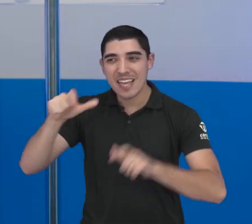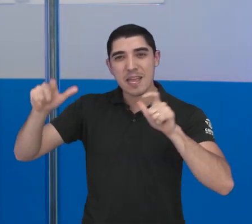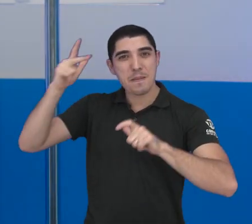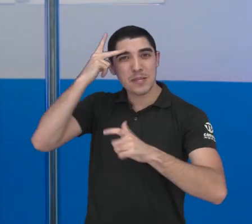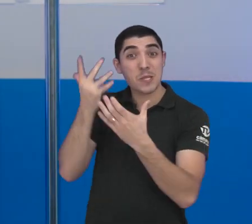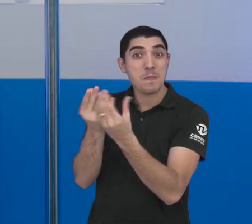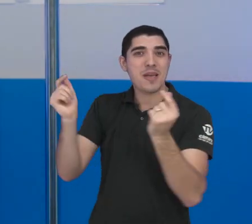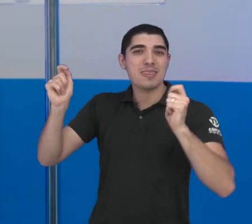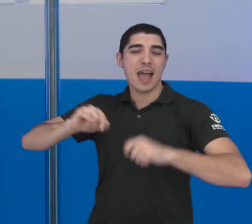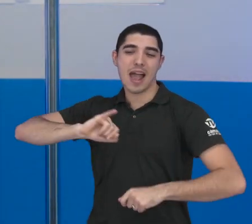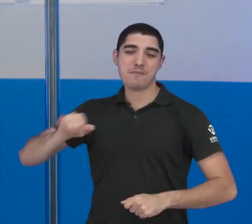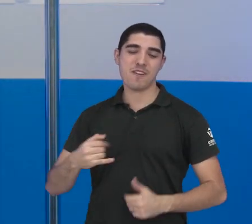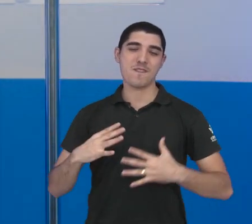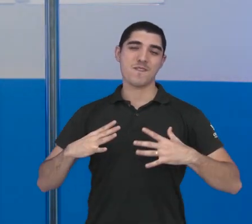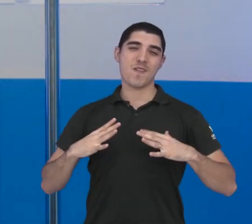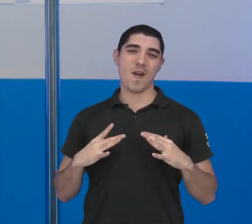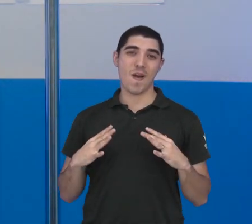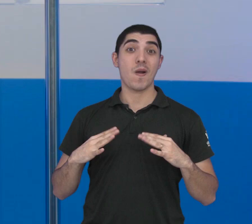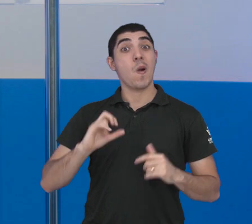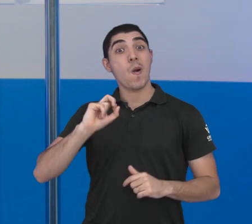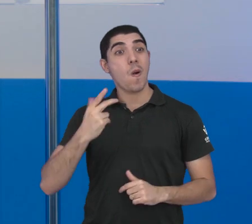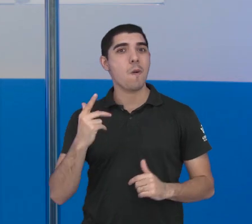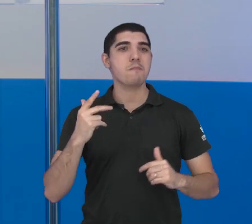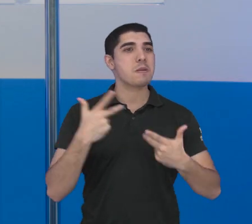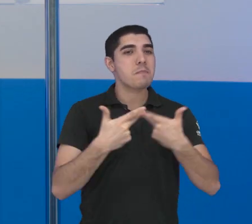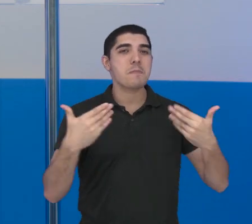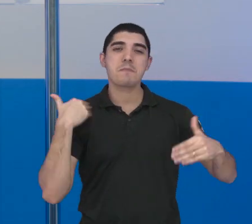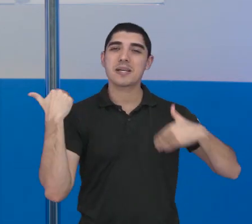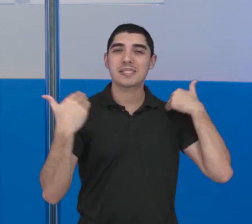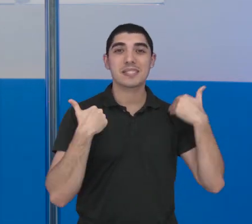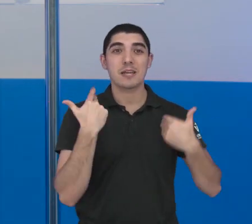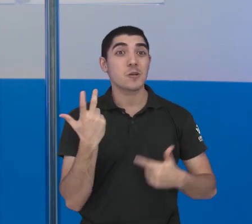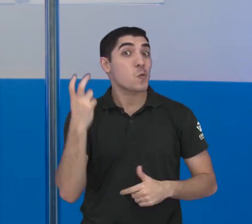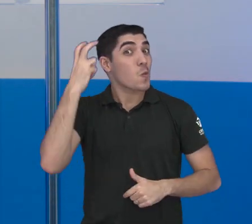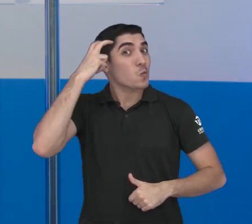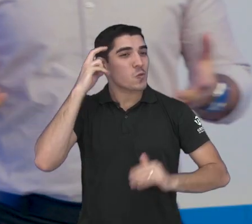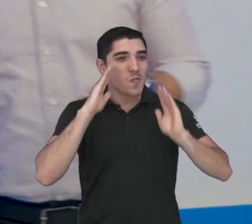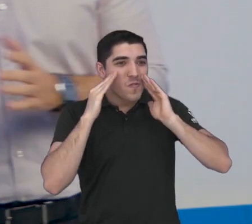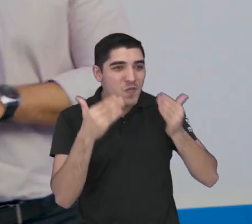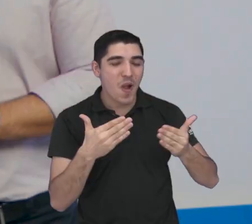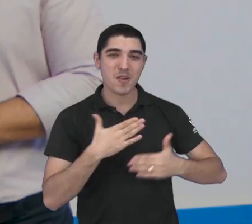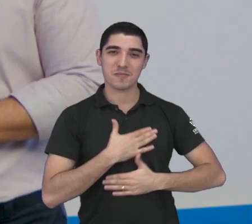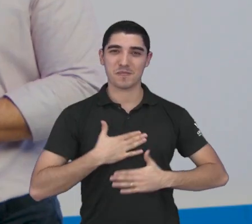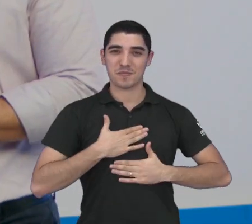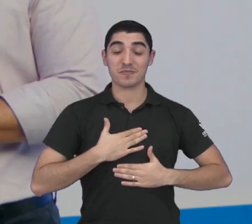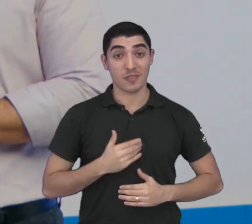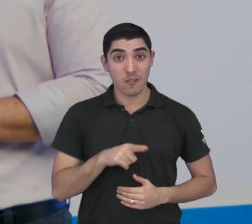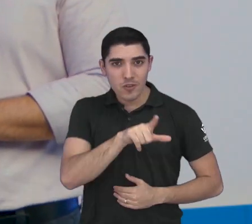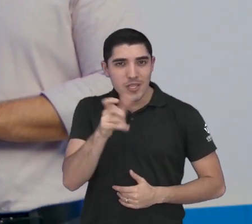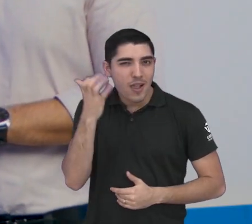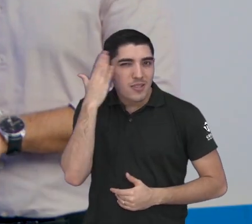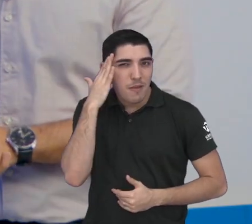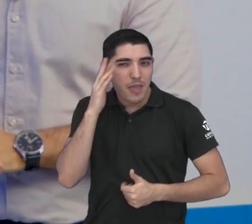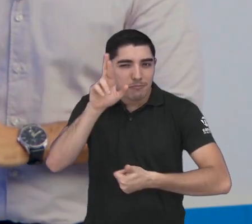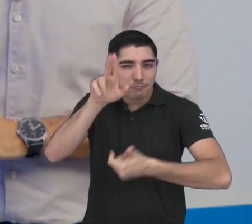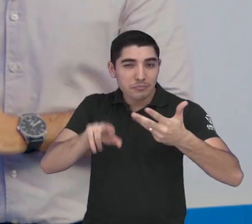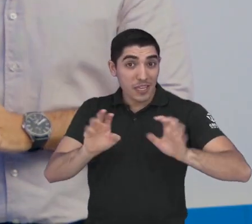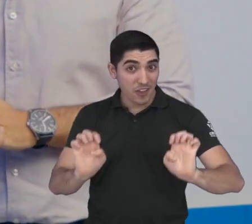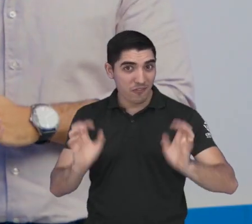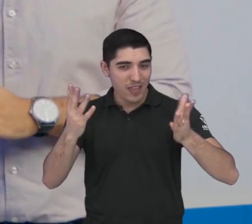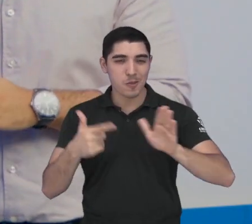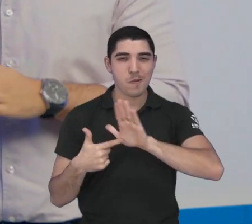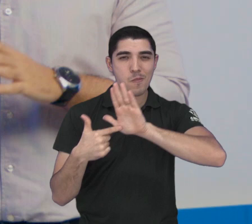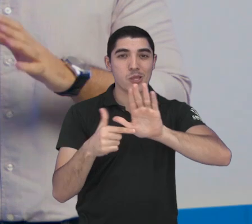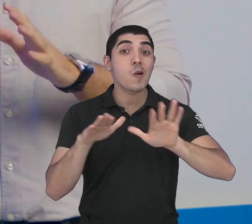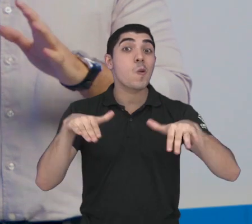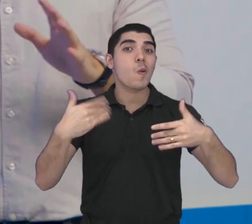tempo livre, né, para curtir uma folguinha ou então alguma atividade cultural. E para você ficar por dentro de tudo que vai rolar na